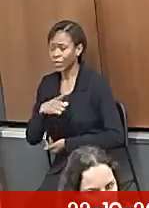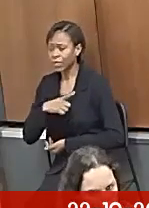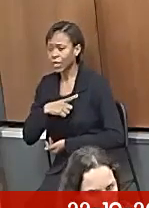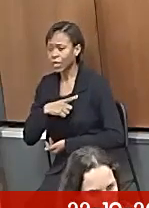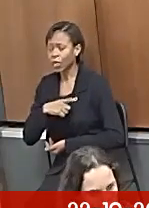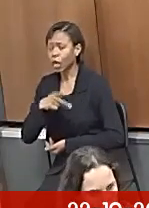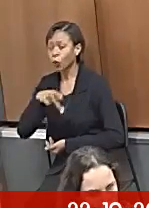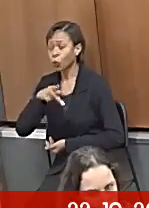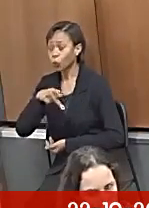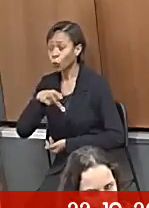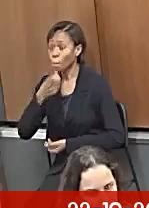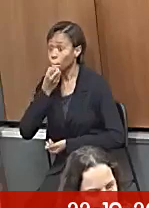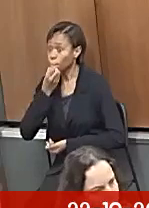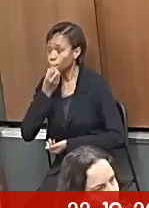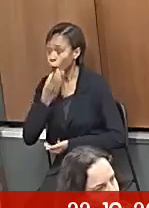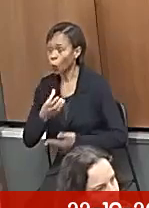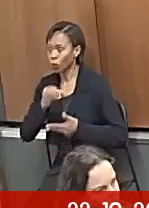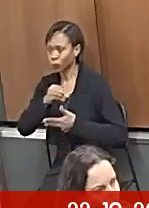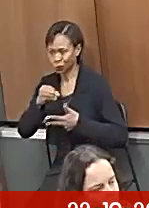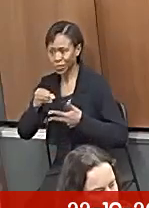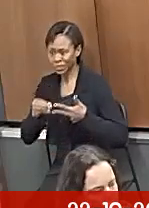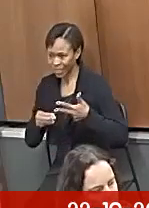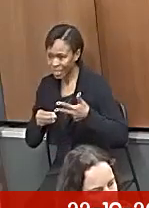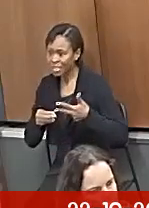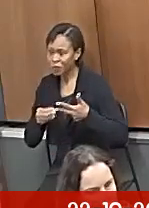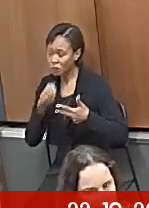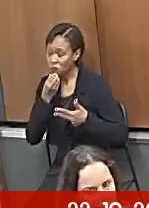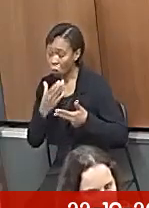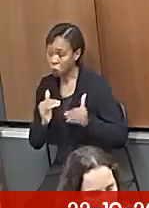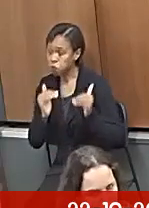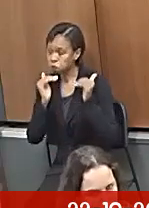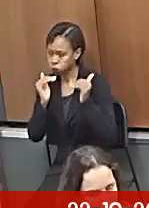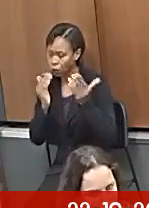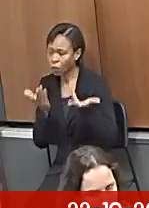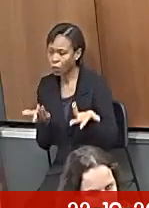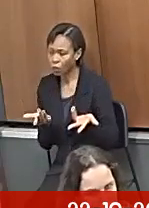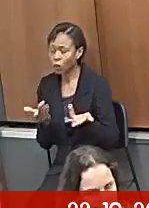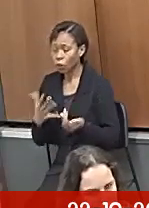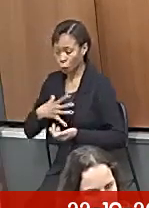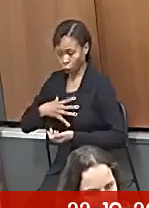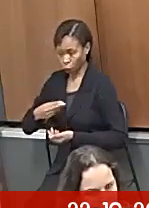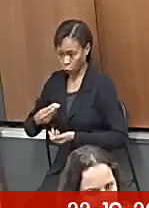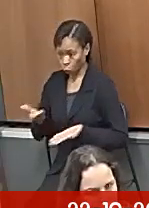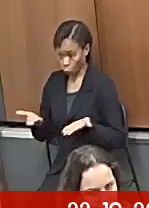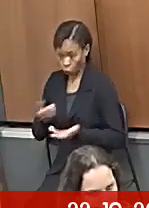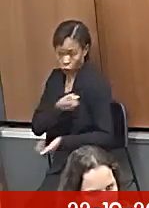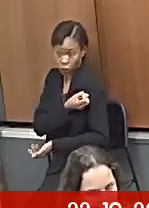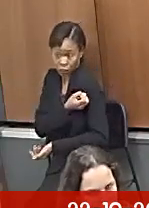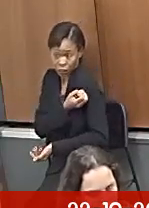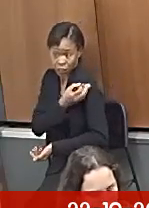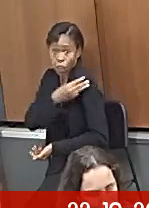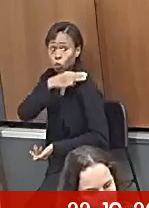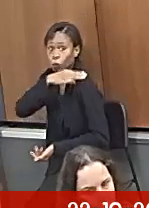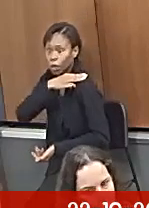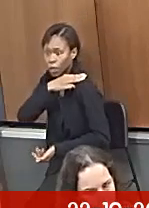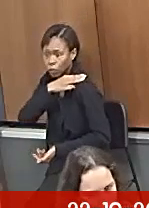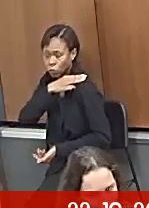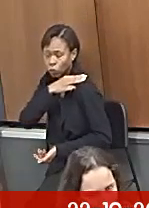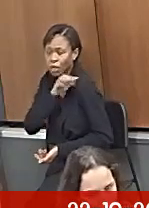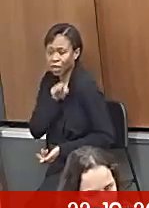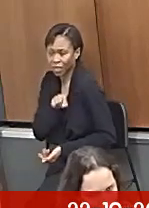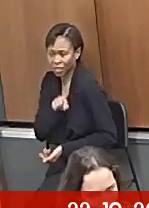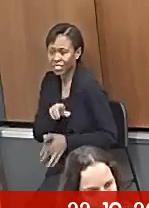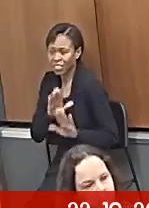uma nota boa no Enem. O meu filho, que hoje está fazendo o ensino médio no Imaculada, passou para a segunda etapa